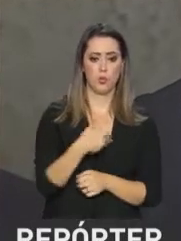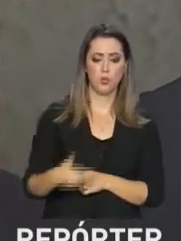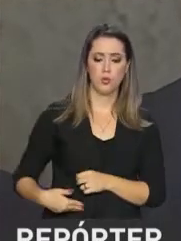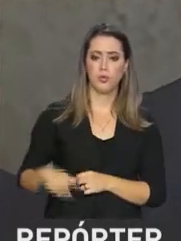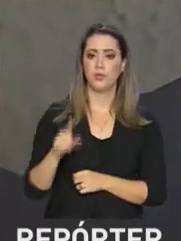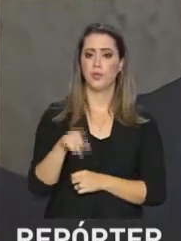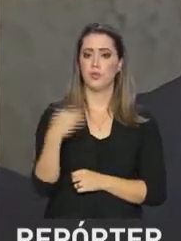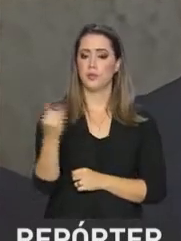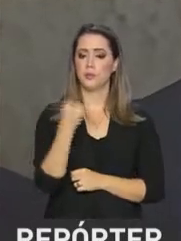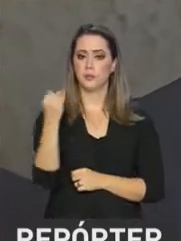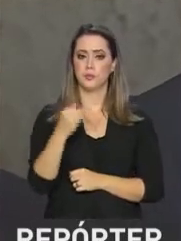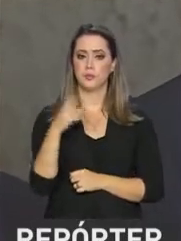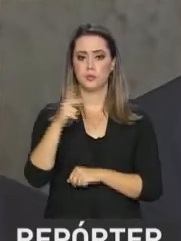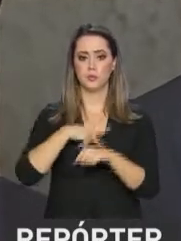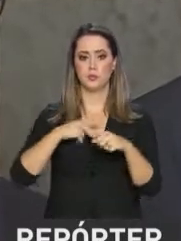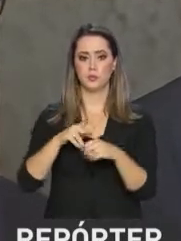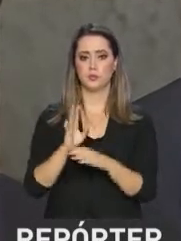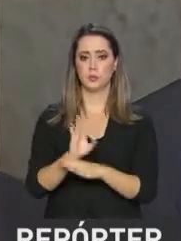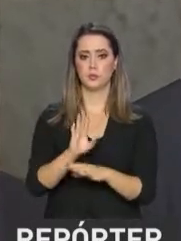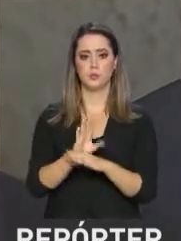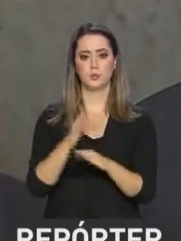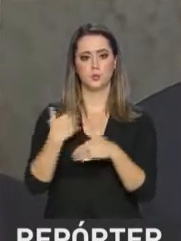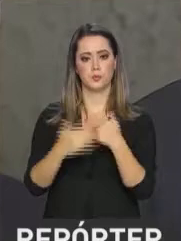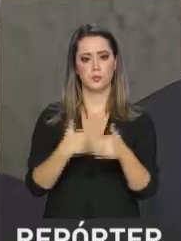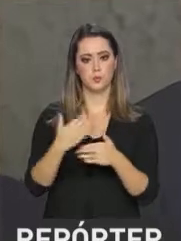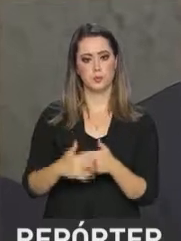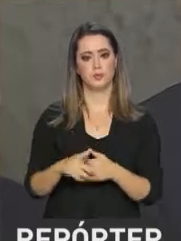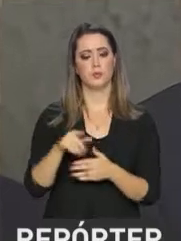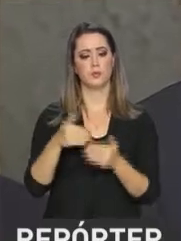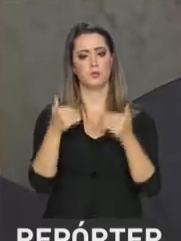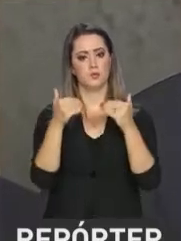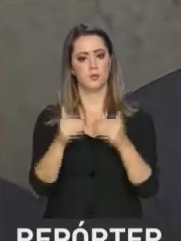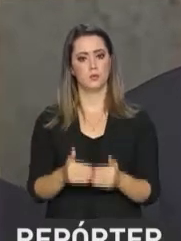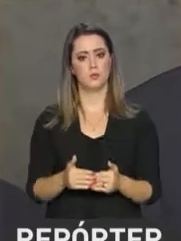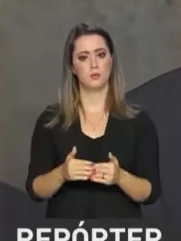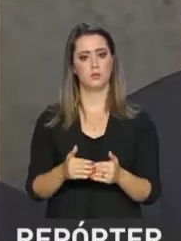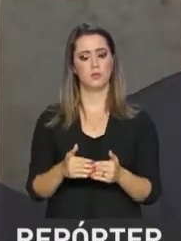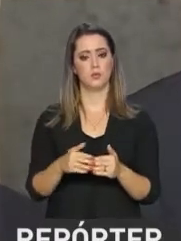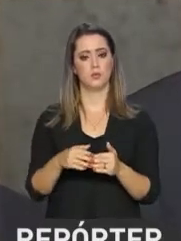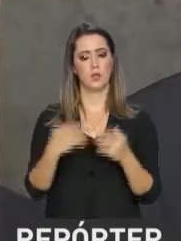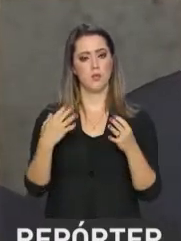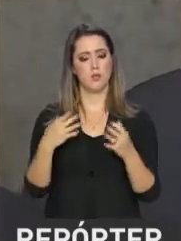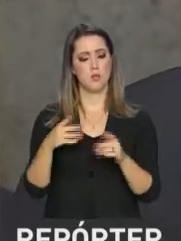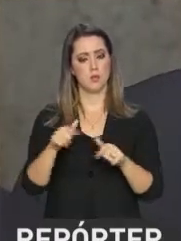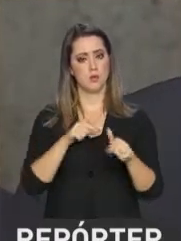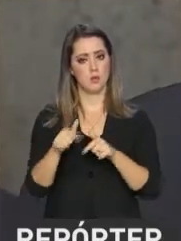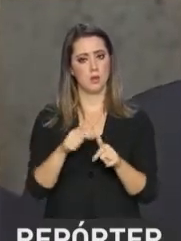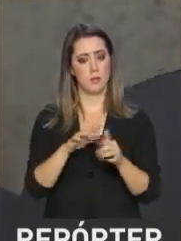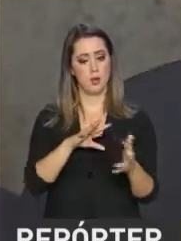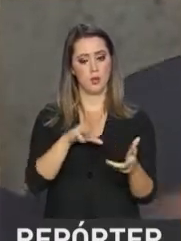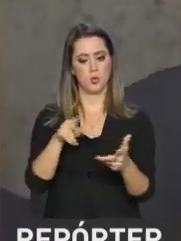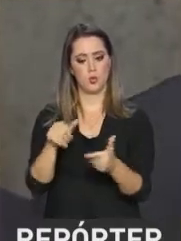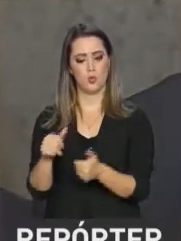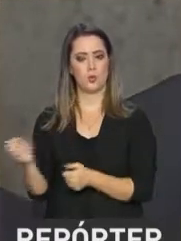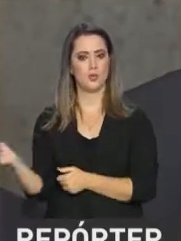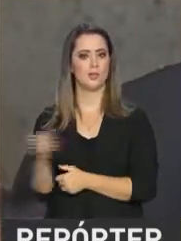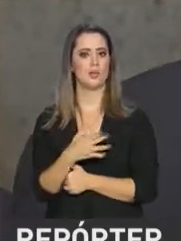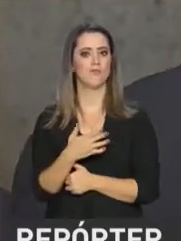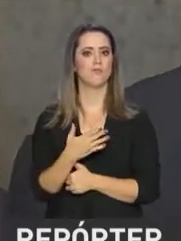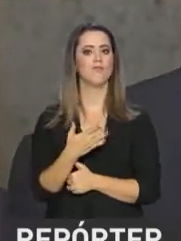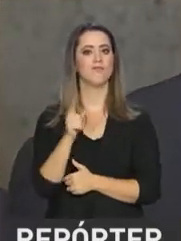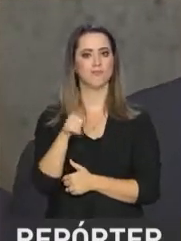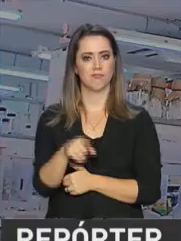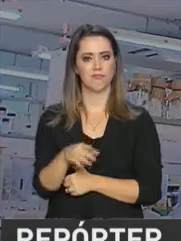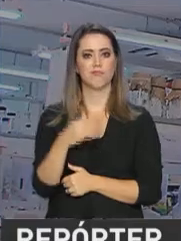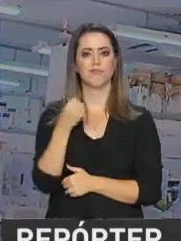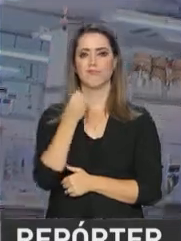para que o país reforce a sua presença o seu protagonismo no mundo da inovação e esse é o